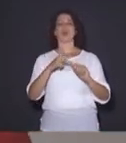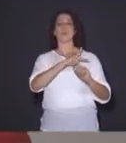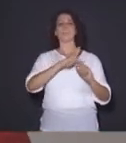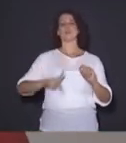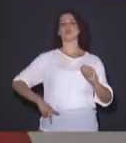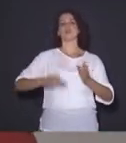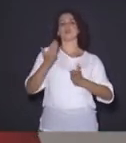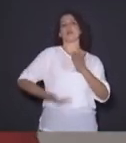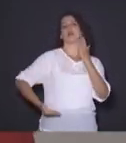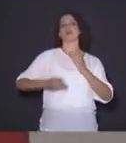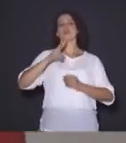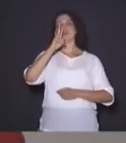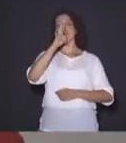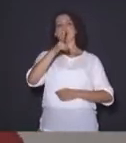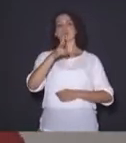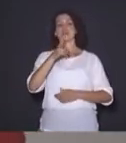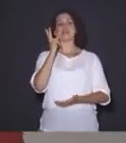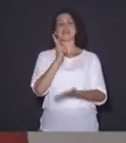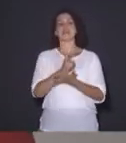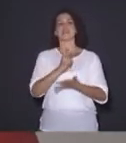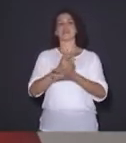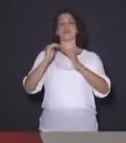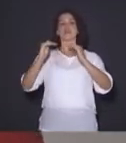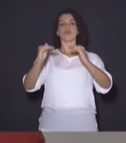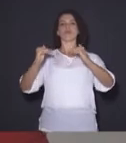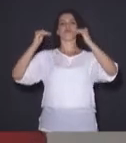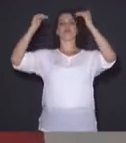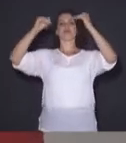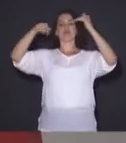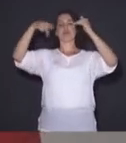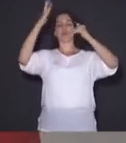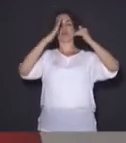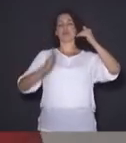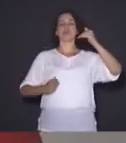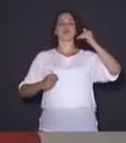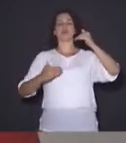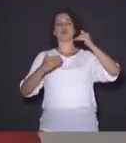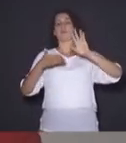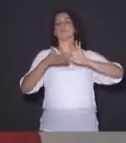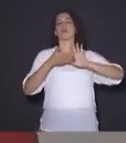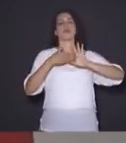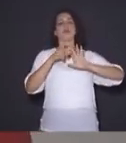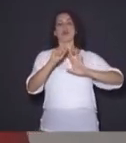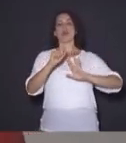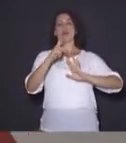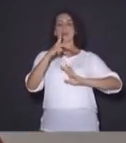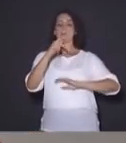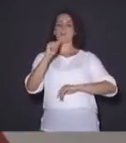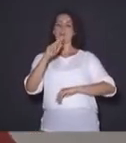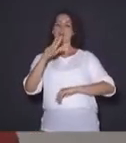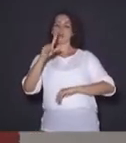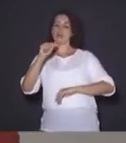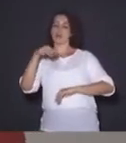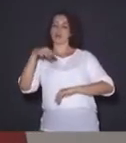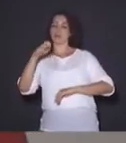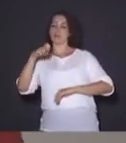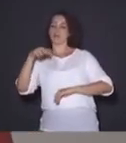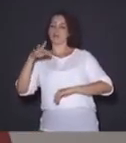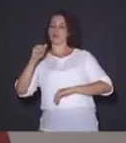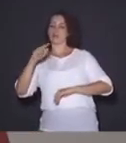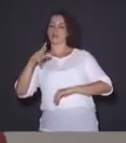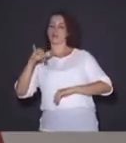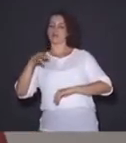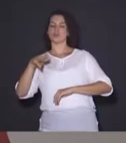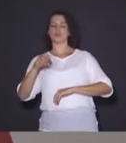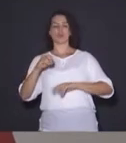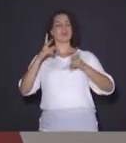a elite brasileira quer tirar poder do povo ela propõe o parlamentarismo e toda vez que o povo discute o sistema